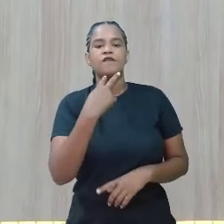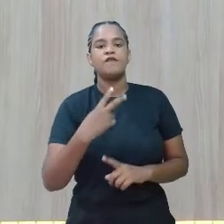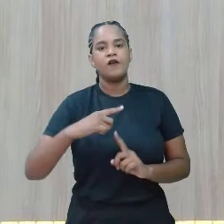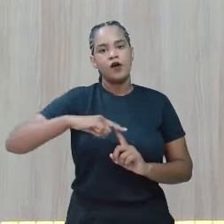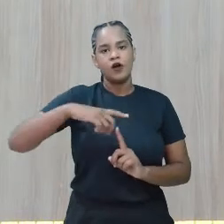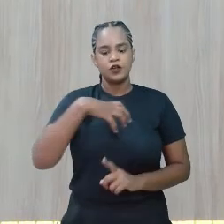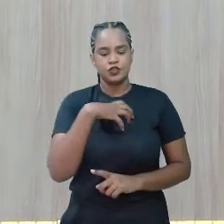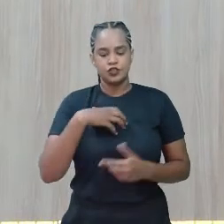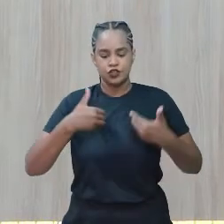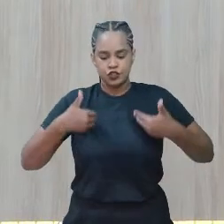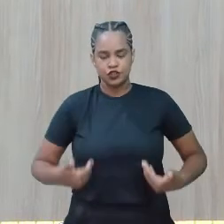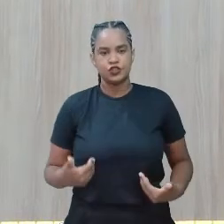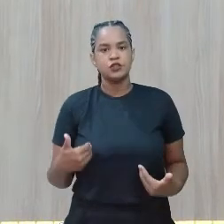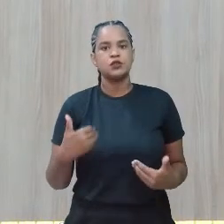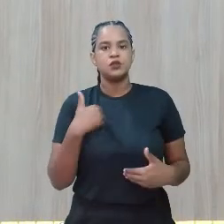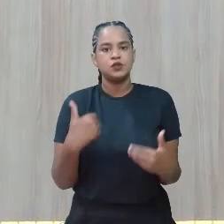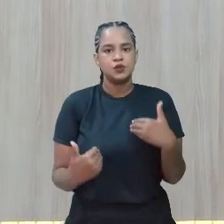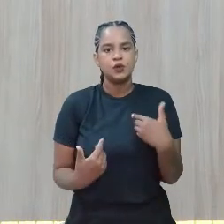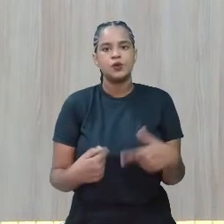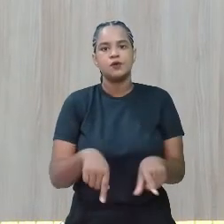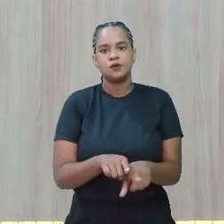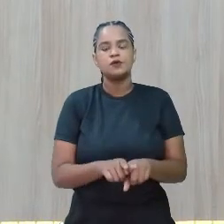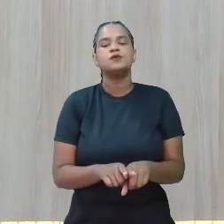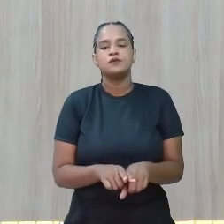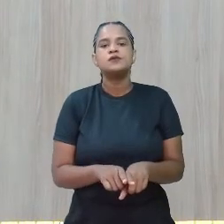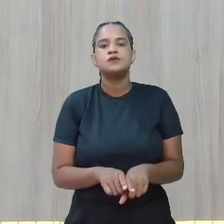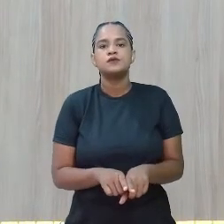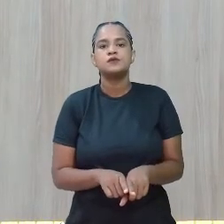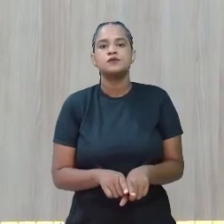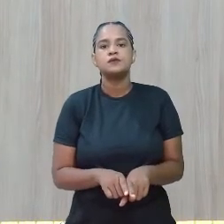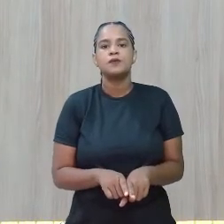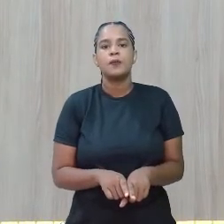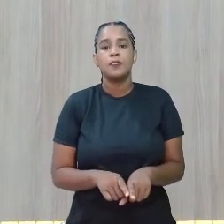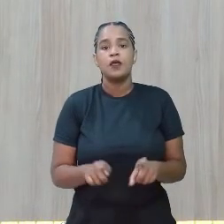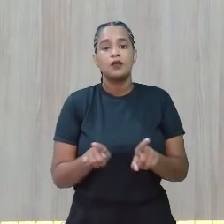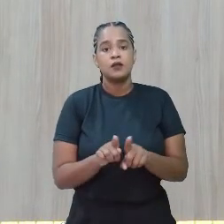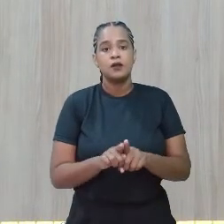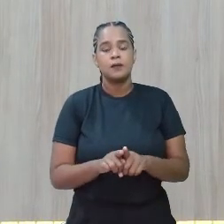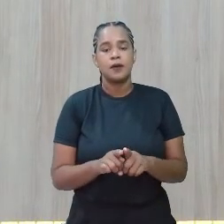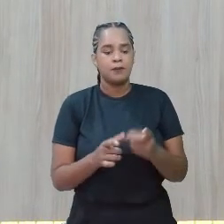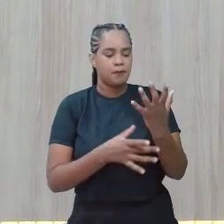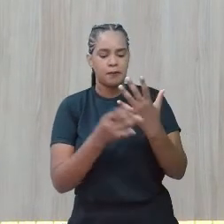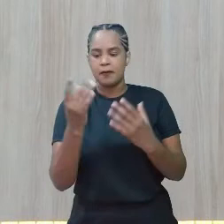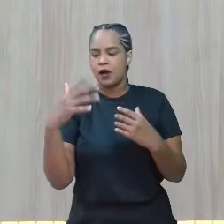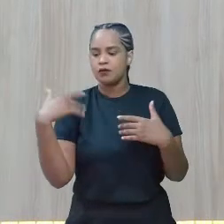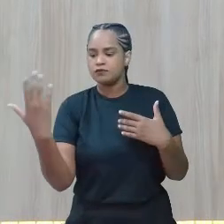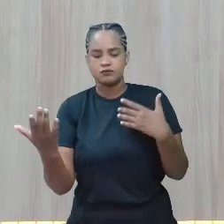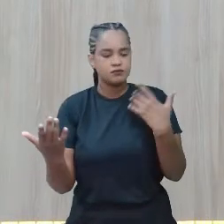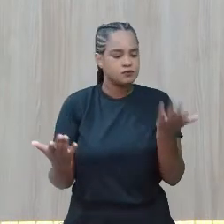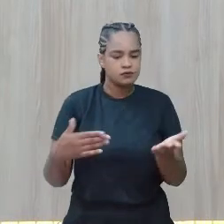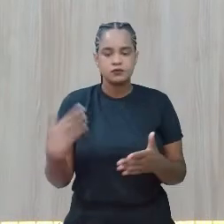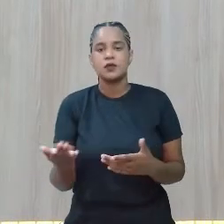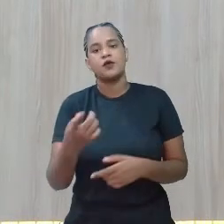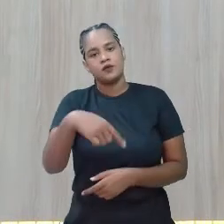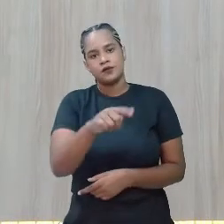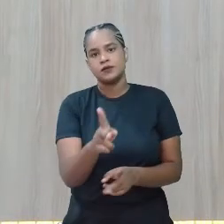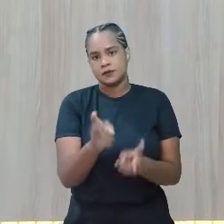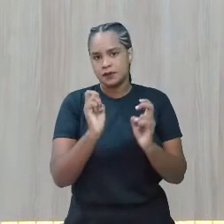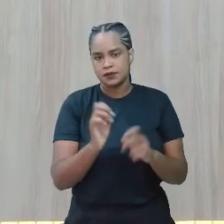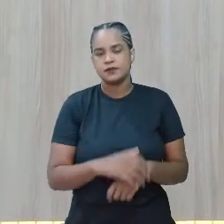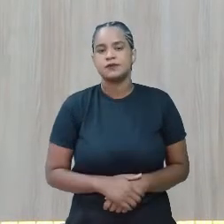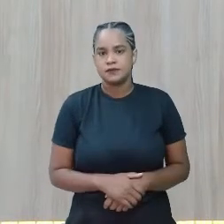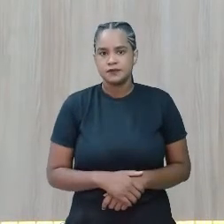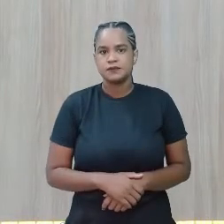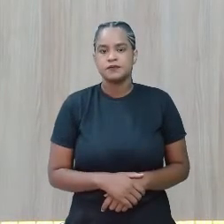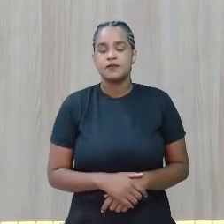voz. Vocês conseguem ver a minha gesticulação, não é? Se eu, em